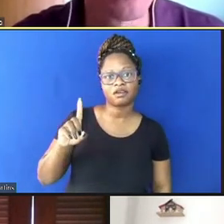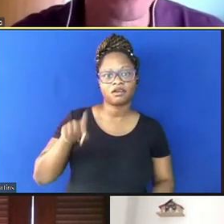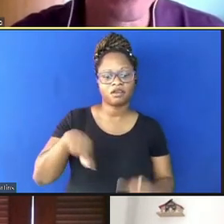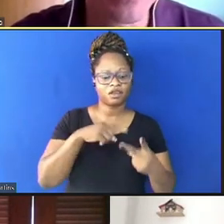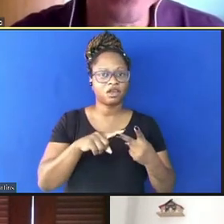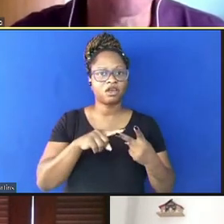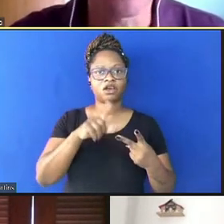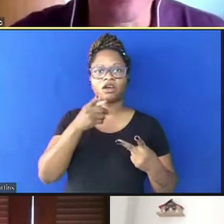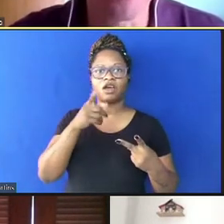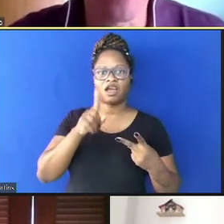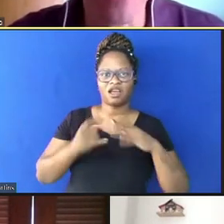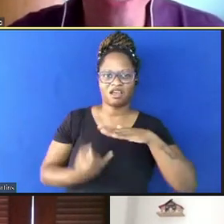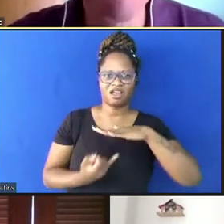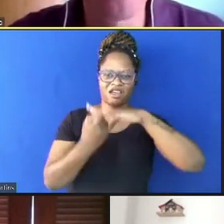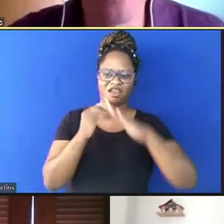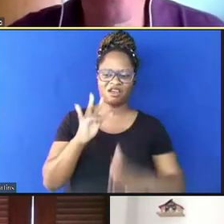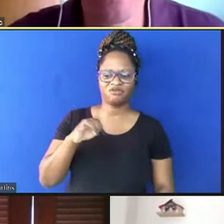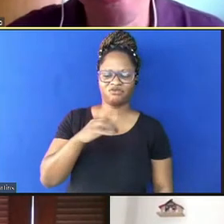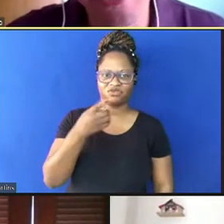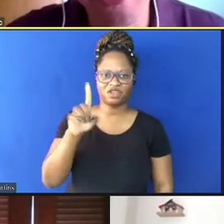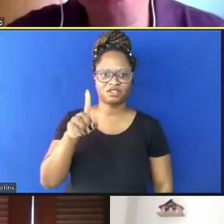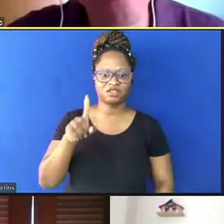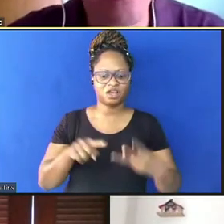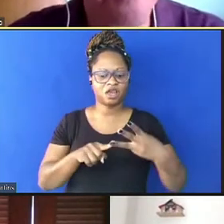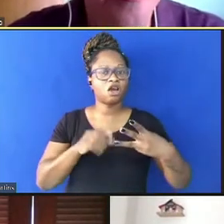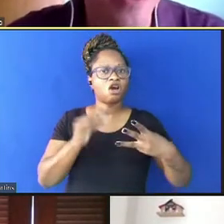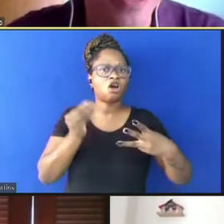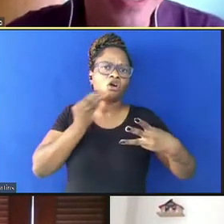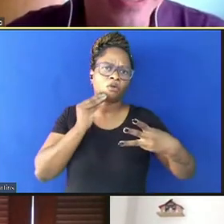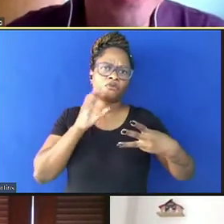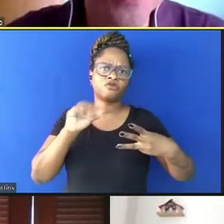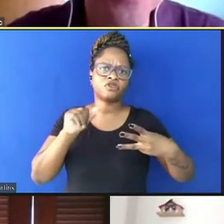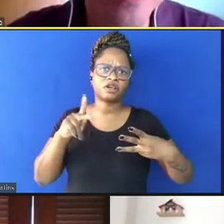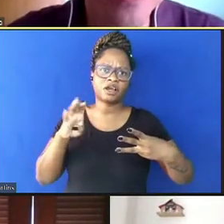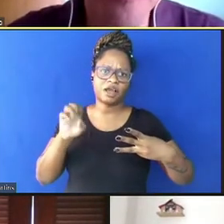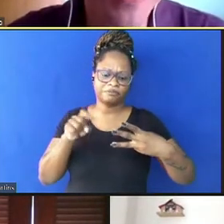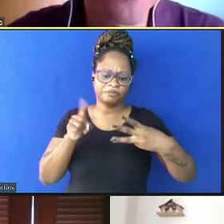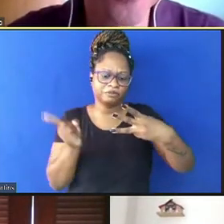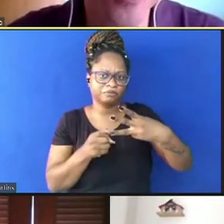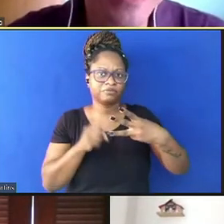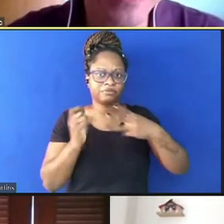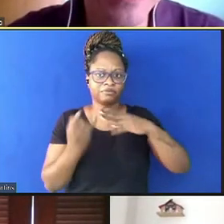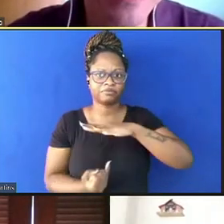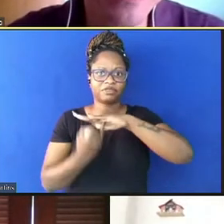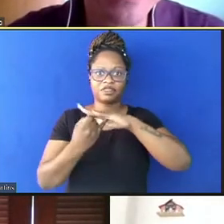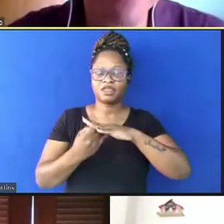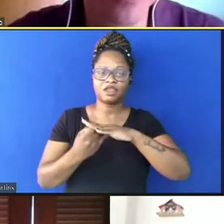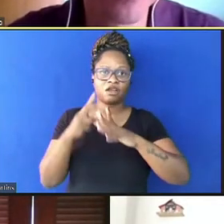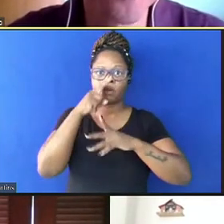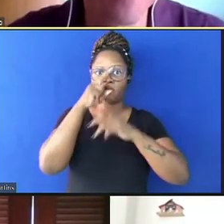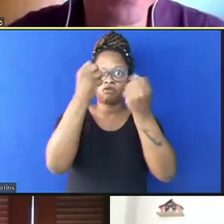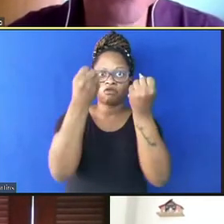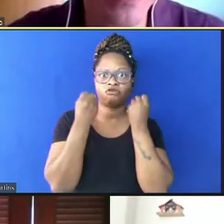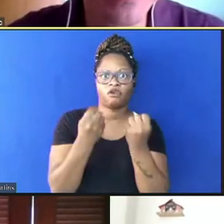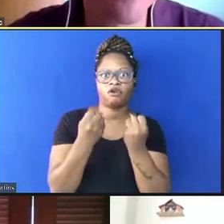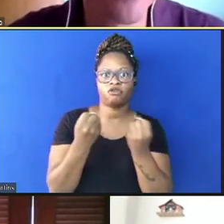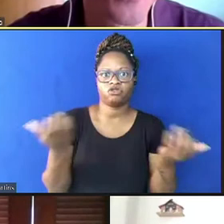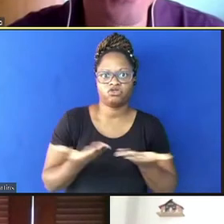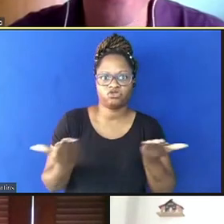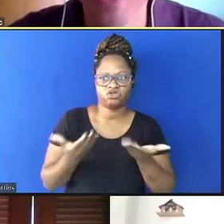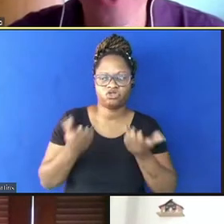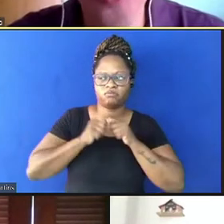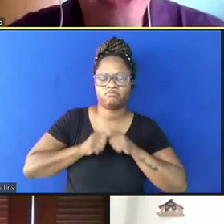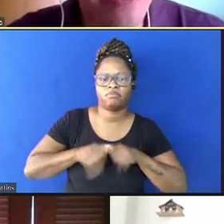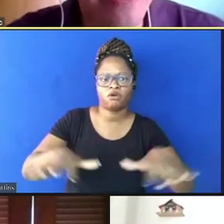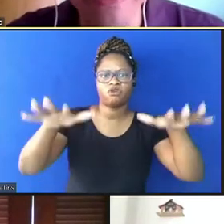Humboldt e, claro, a CAPES, que é a nossa instituição mais forte no fomento a esses